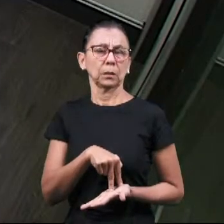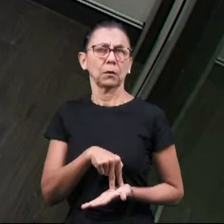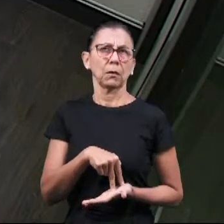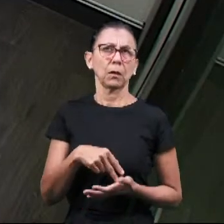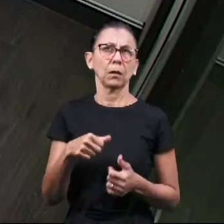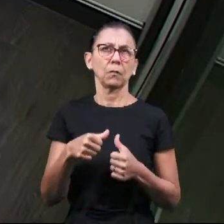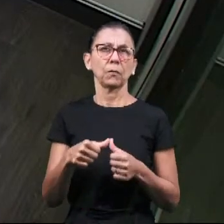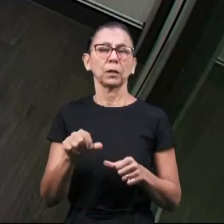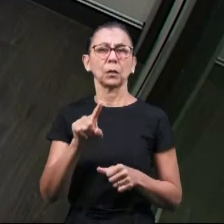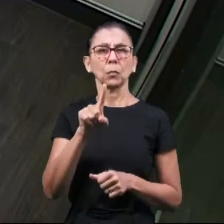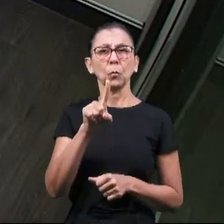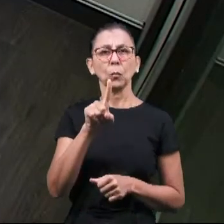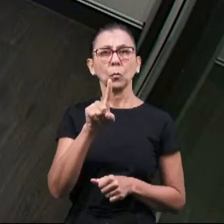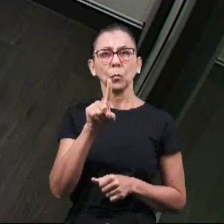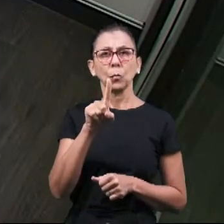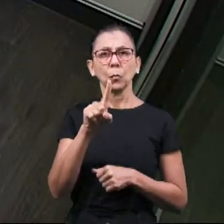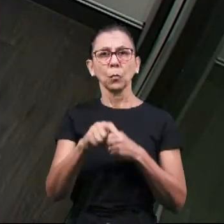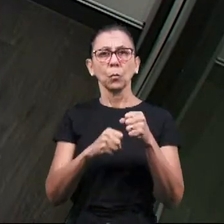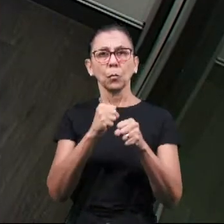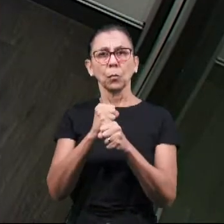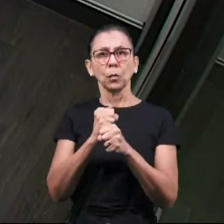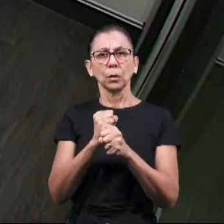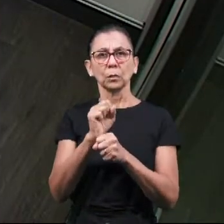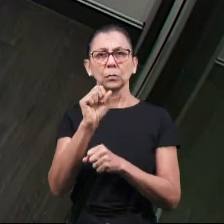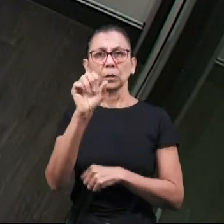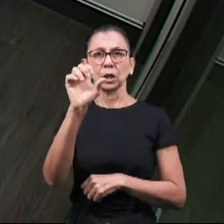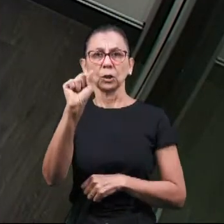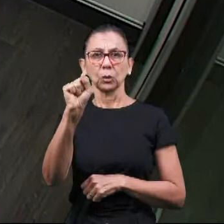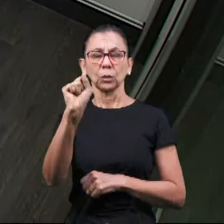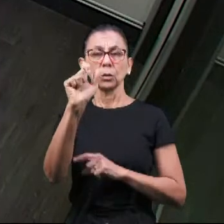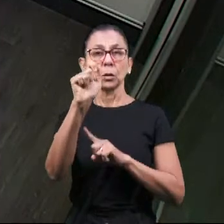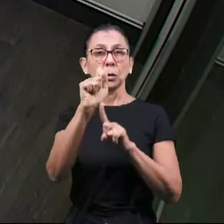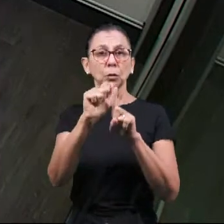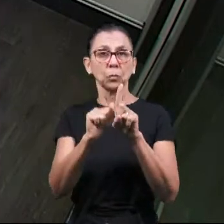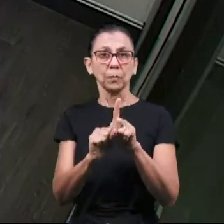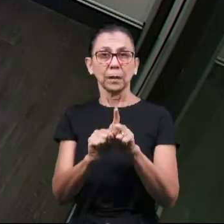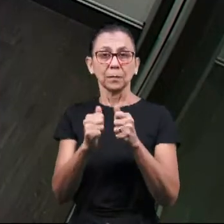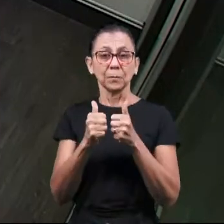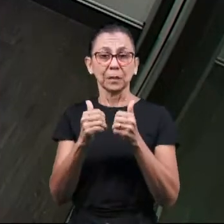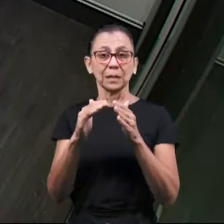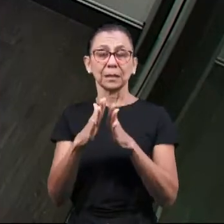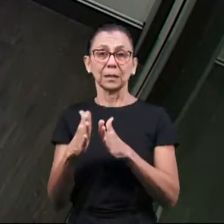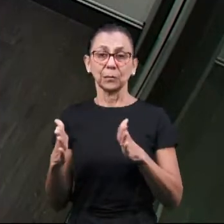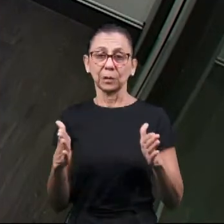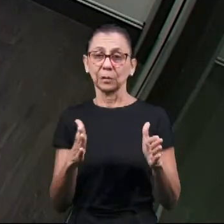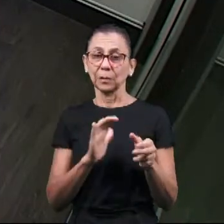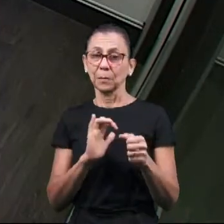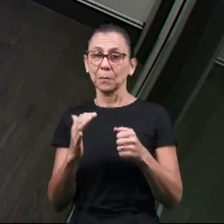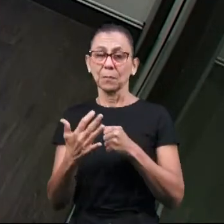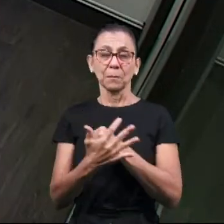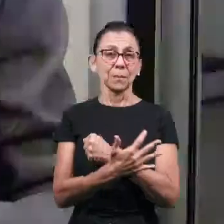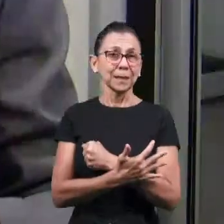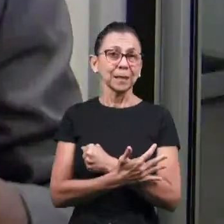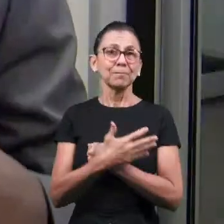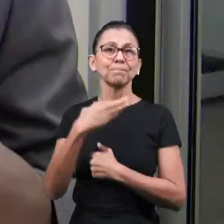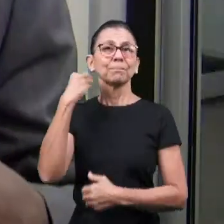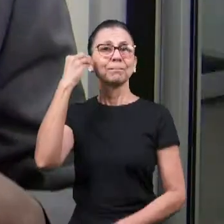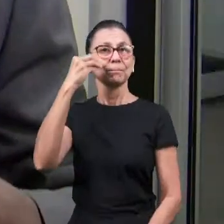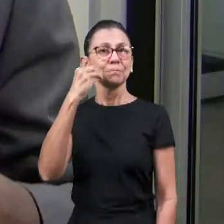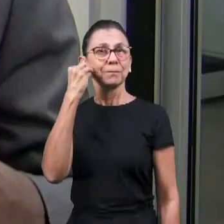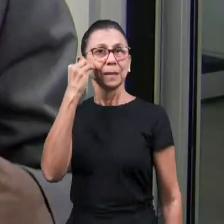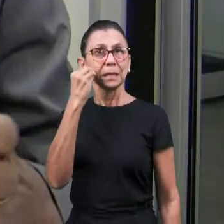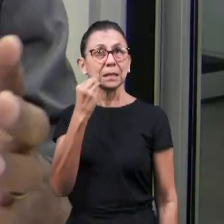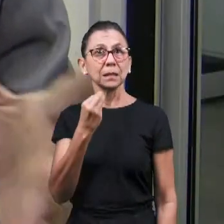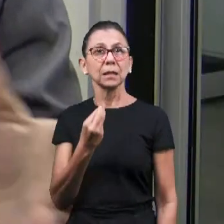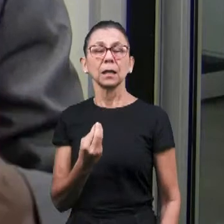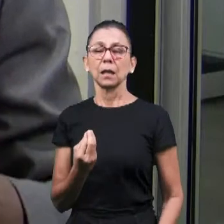oito meses direto, e no princípio da pandemia, irmãos, foi muita experiência, assim, a gente viu, eu costumo